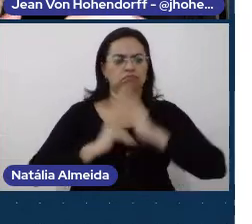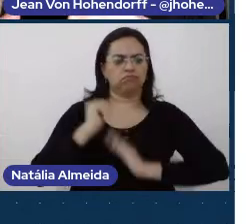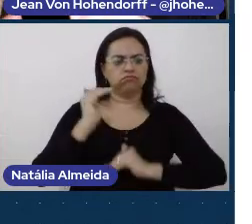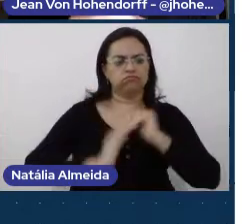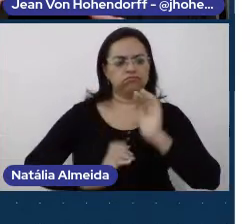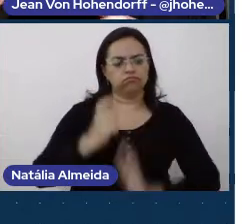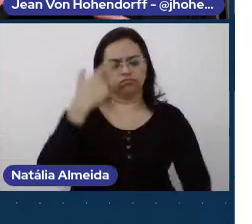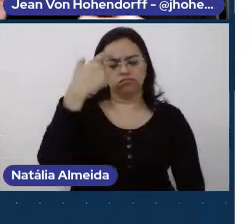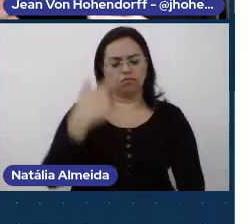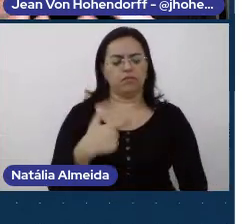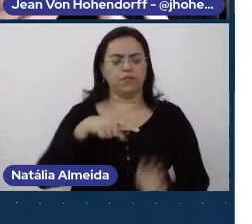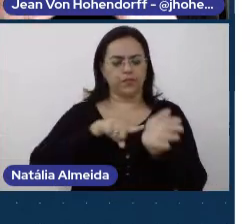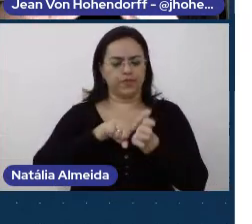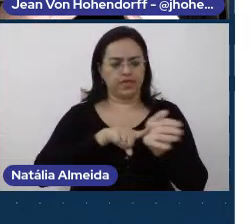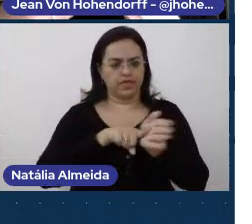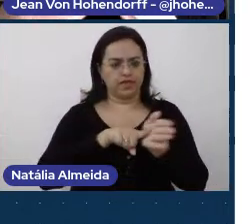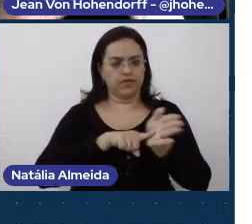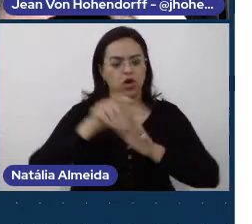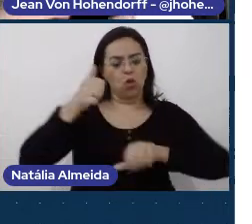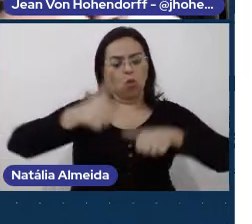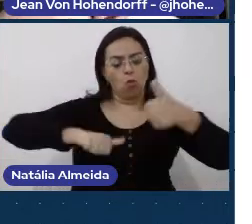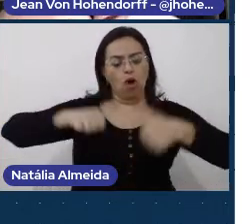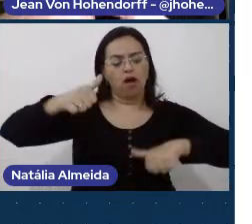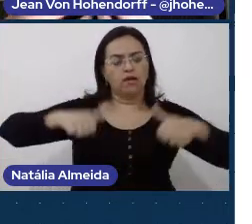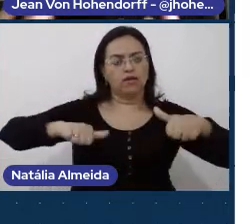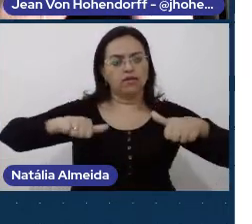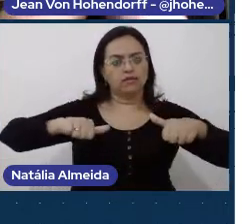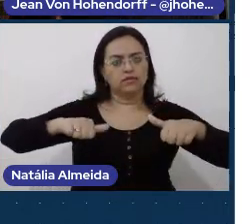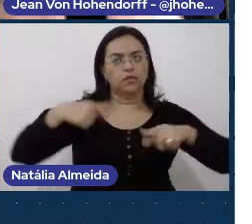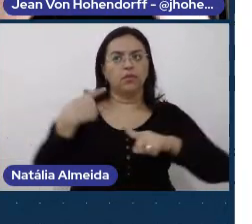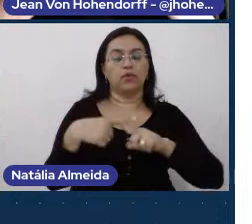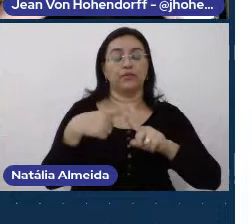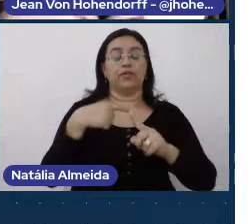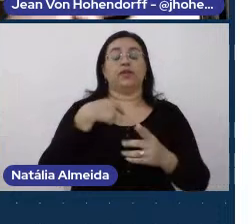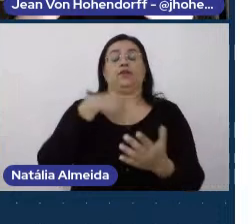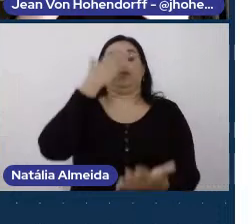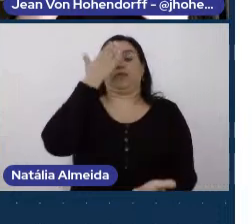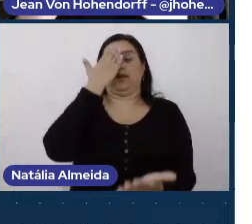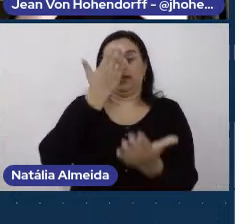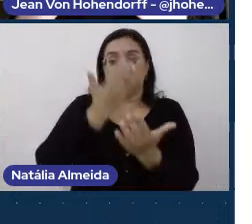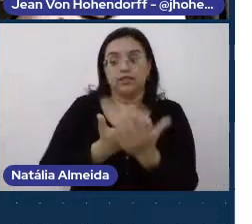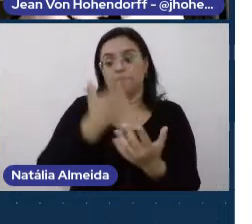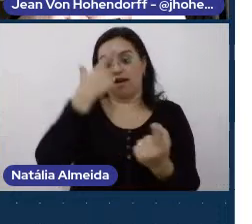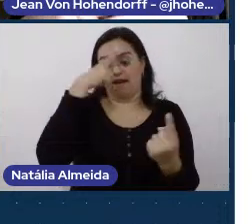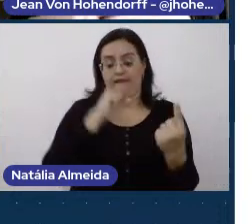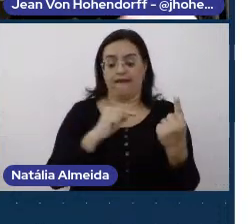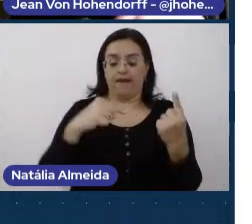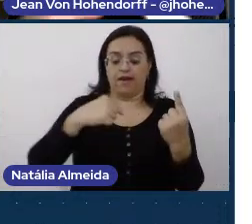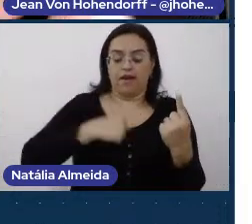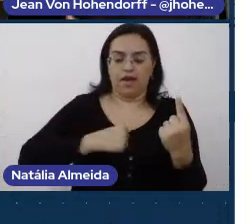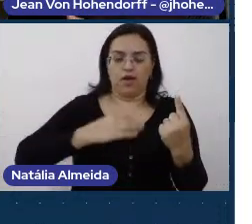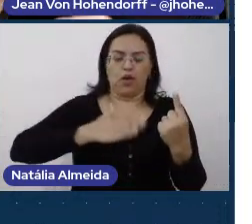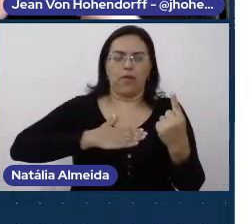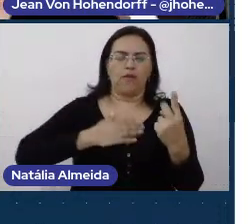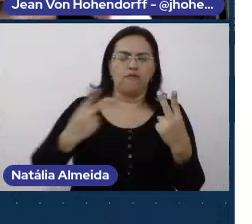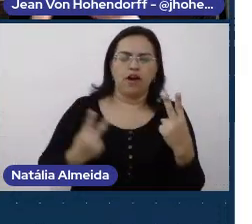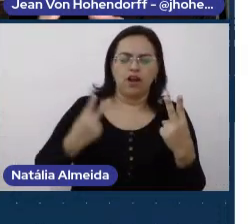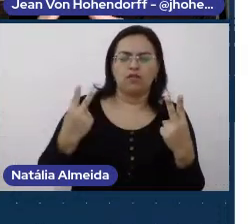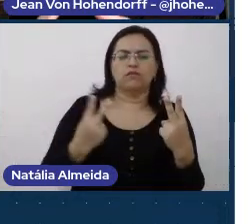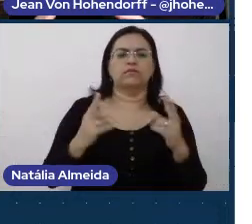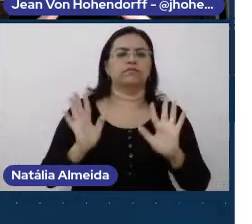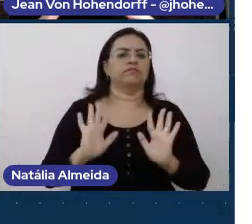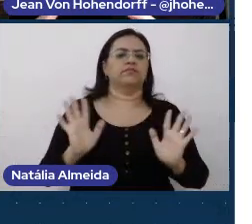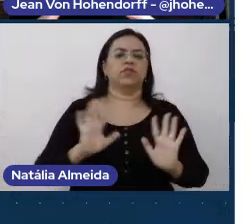majoritariamente qualitativo, muito pelo que eu acredito, quem eu sou, quais são os meus valores, né? Não sou uma